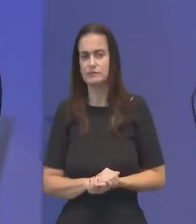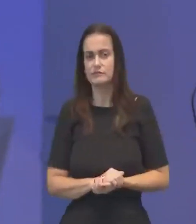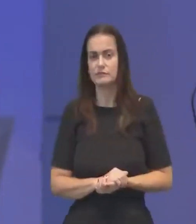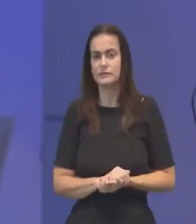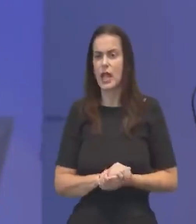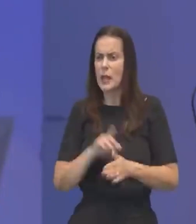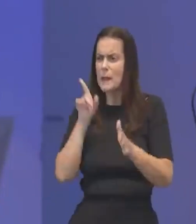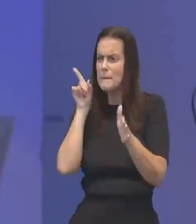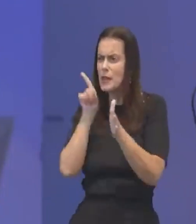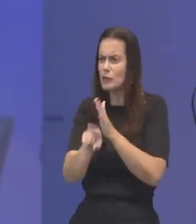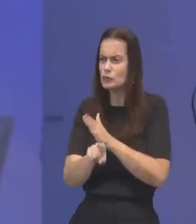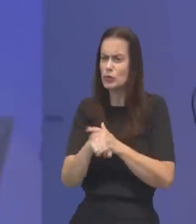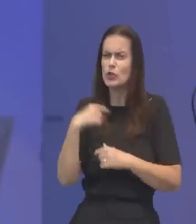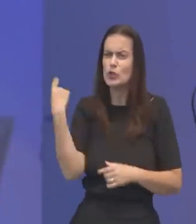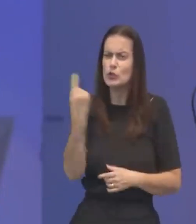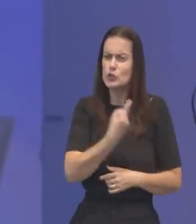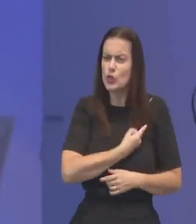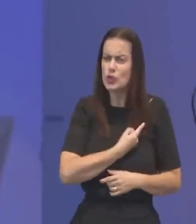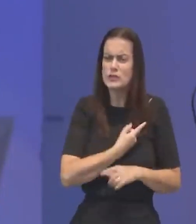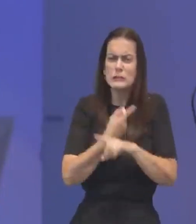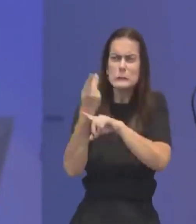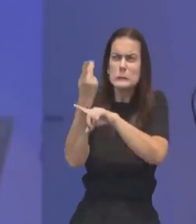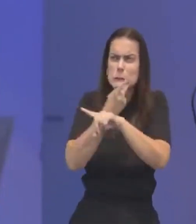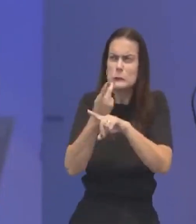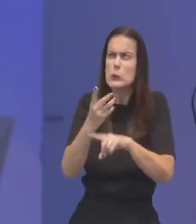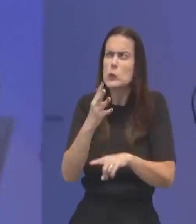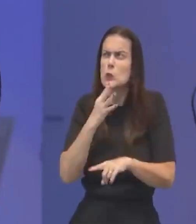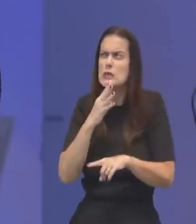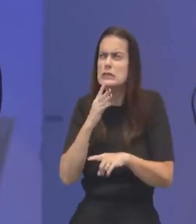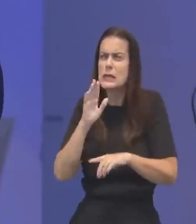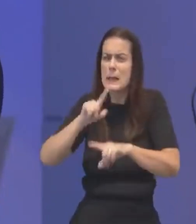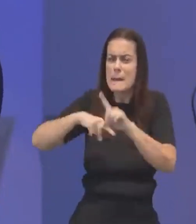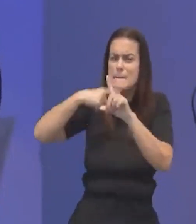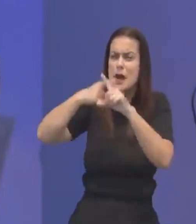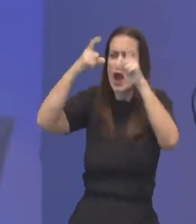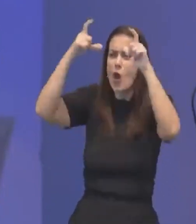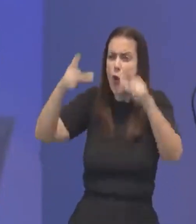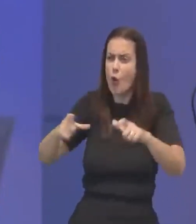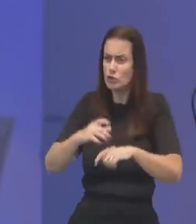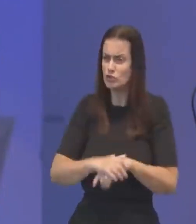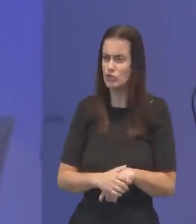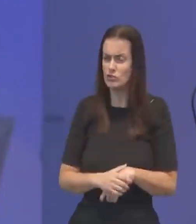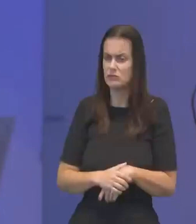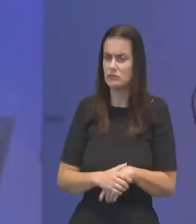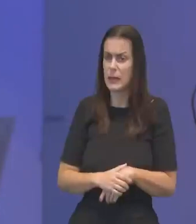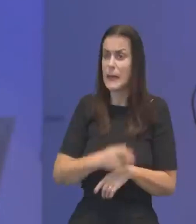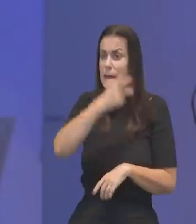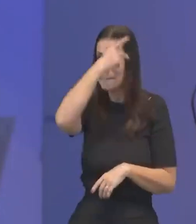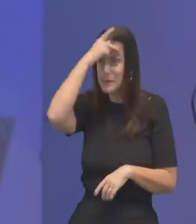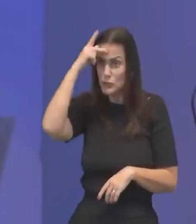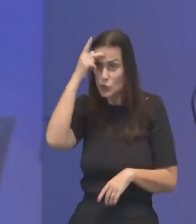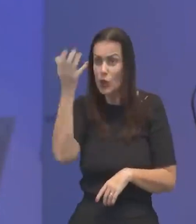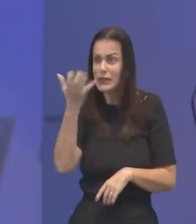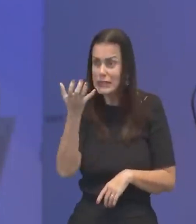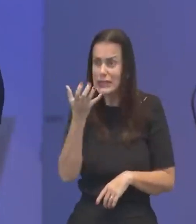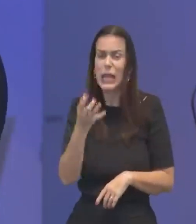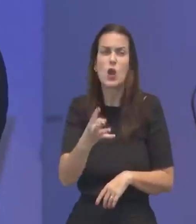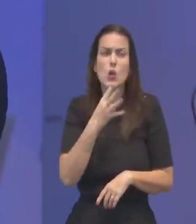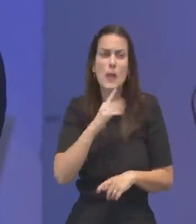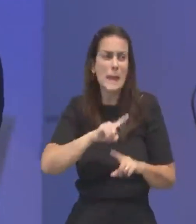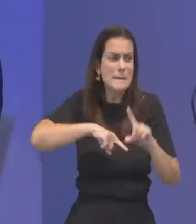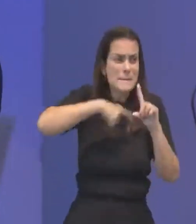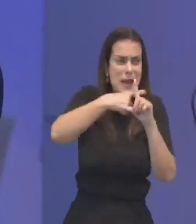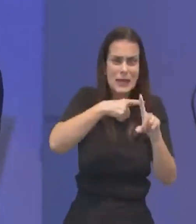Aonde estamos buscando saciar a nossa sede? Uma geração sedenta por resposta, uma